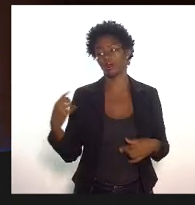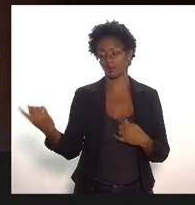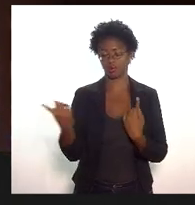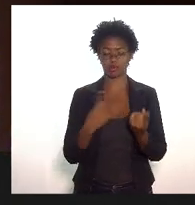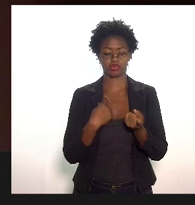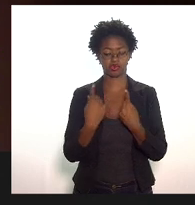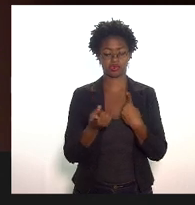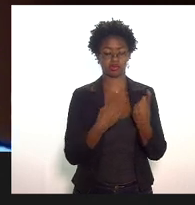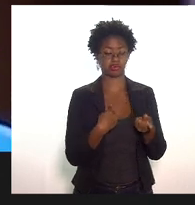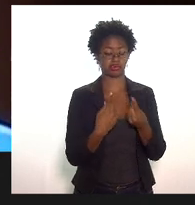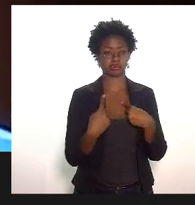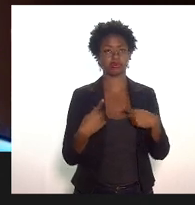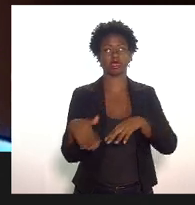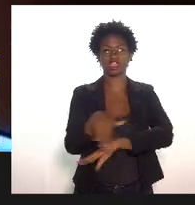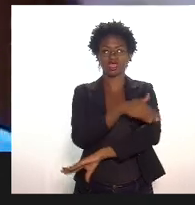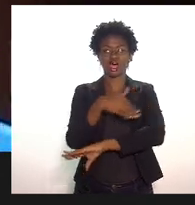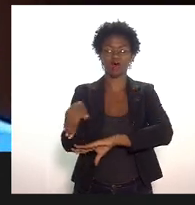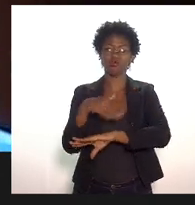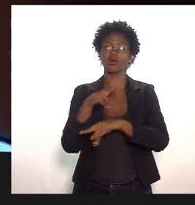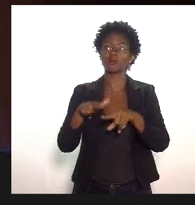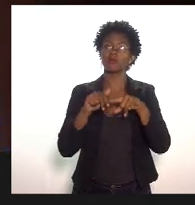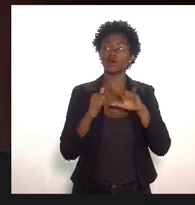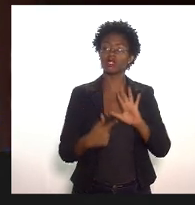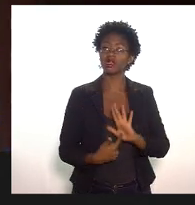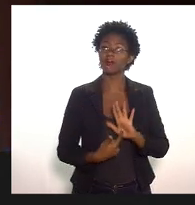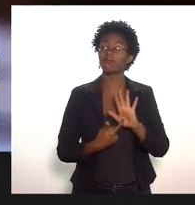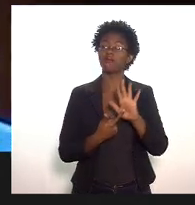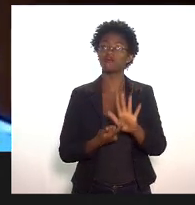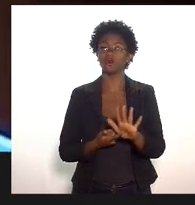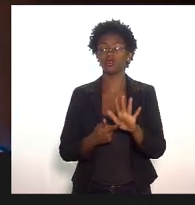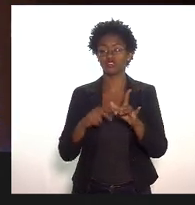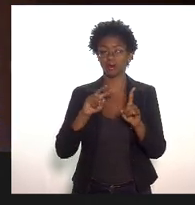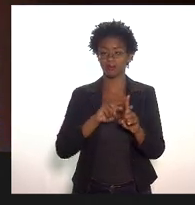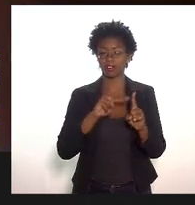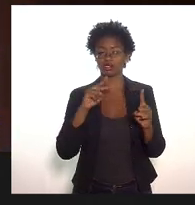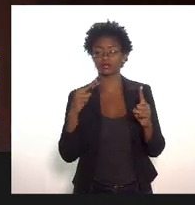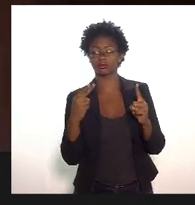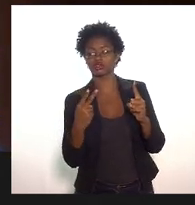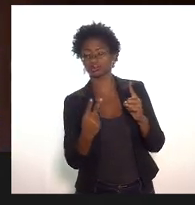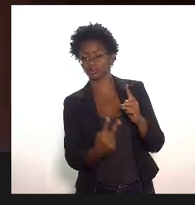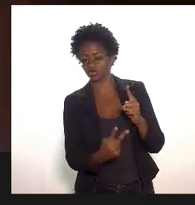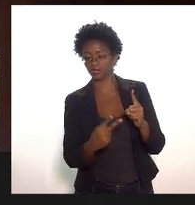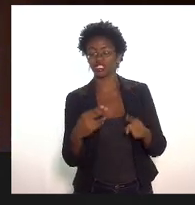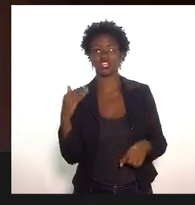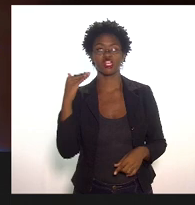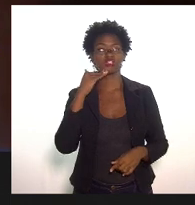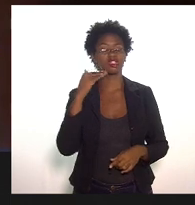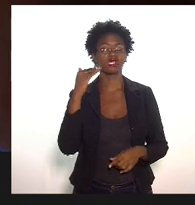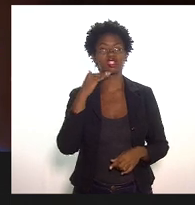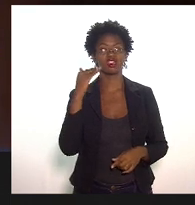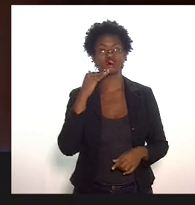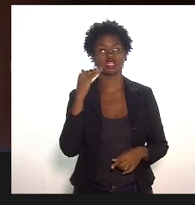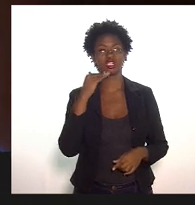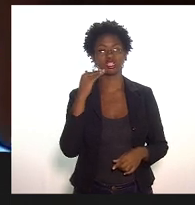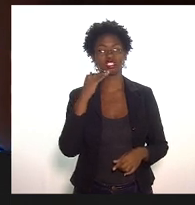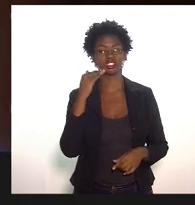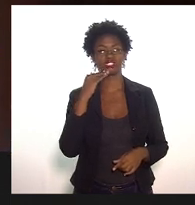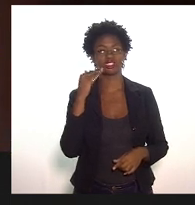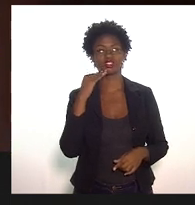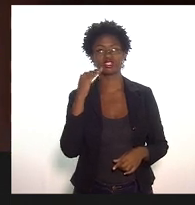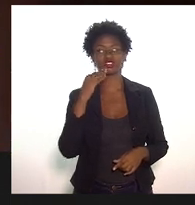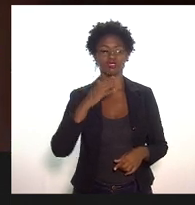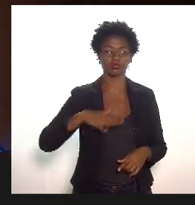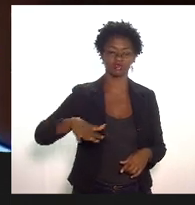rodoviário, digamos assim, porque aponta-se uma perspectiva de prejuízo para o